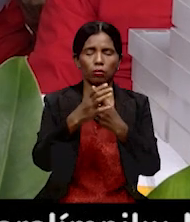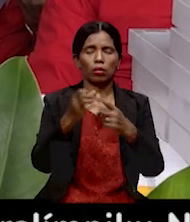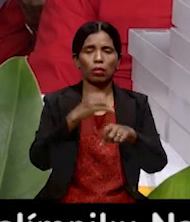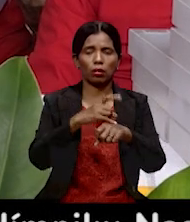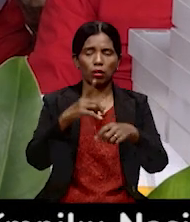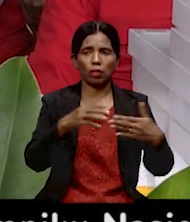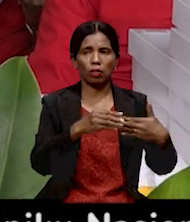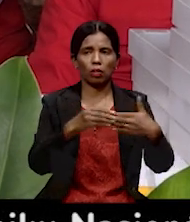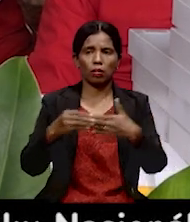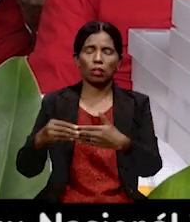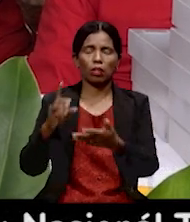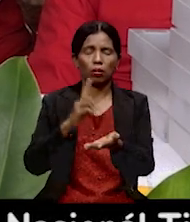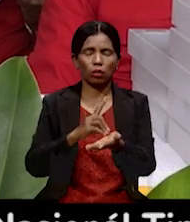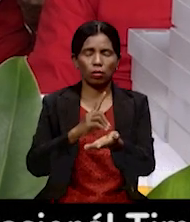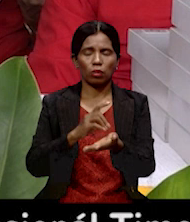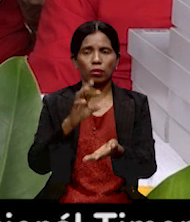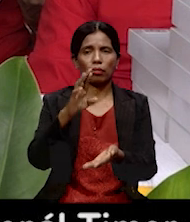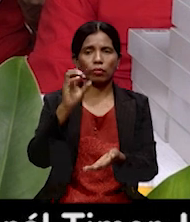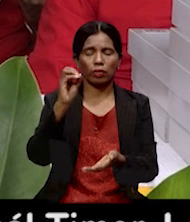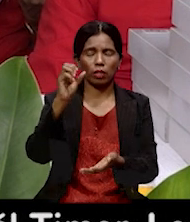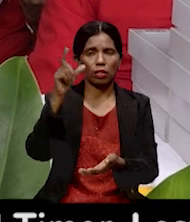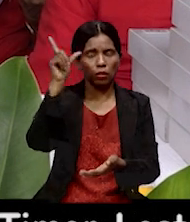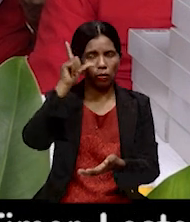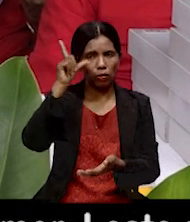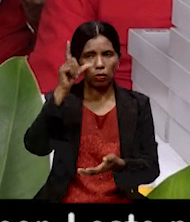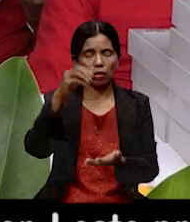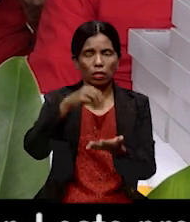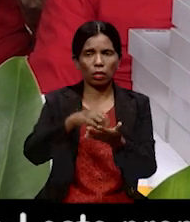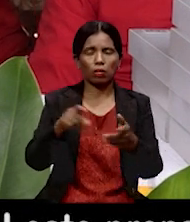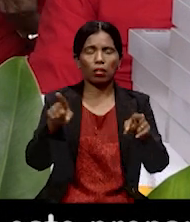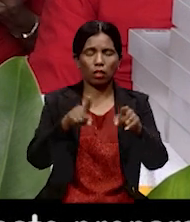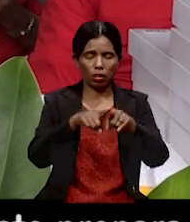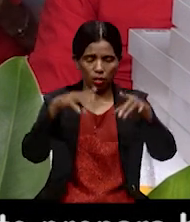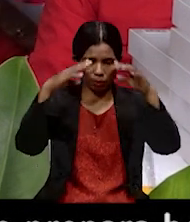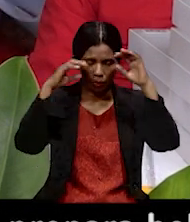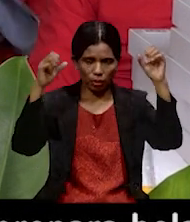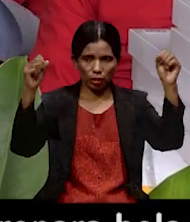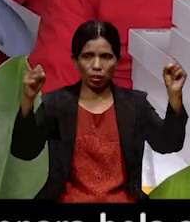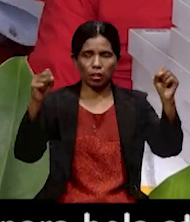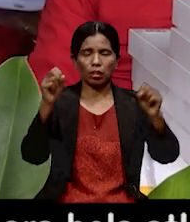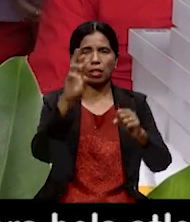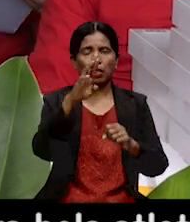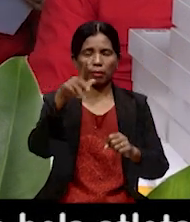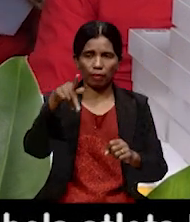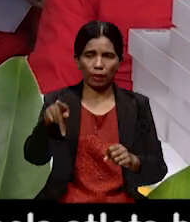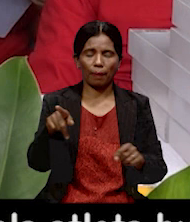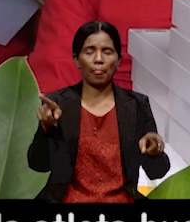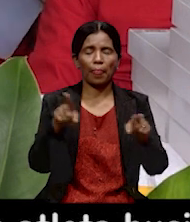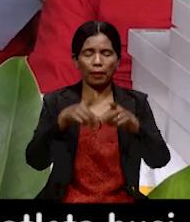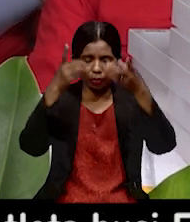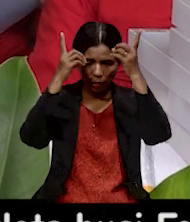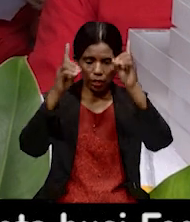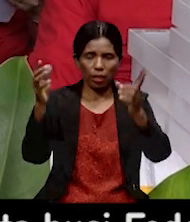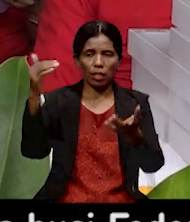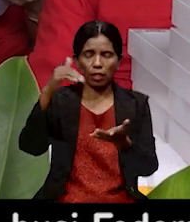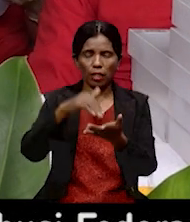Dr. Francisco Guterres Luolo exerce ela minha função no Presidente da República. Na hora de decidir, reafirma minha